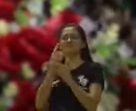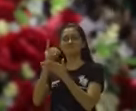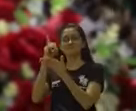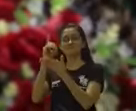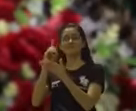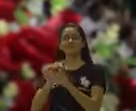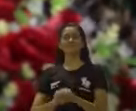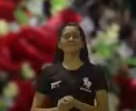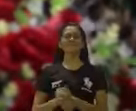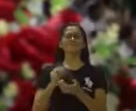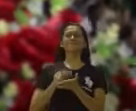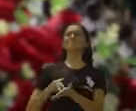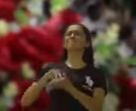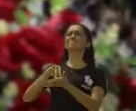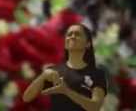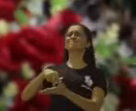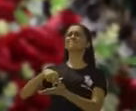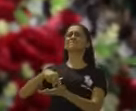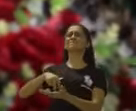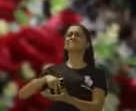mantém-se firme.